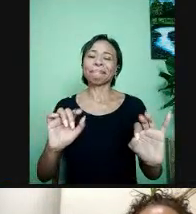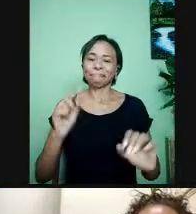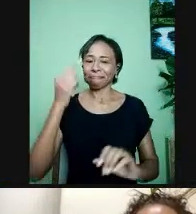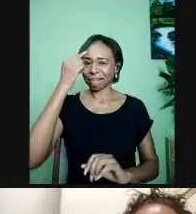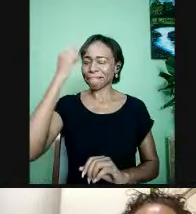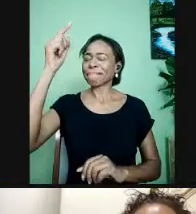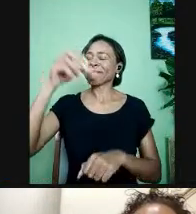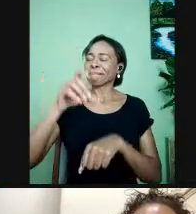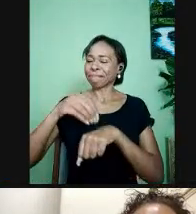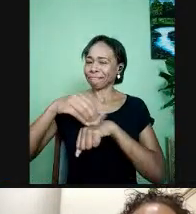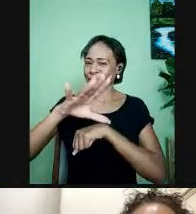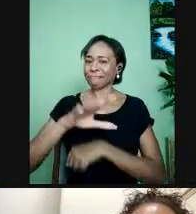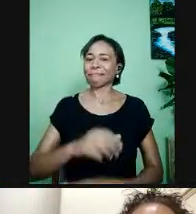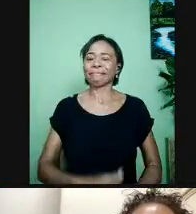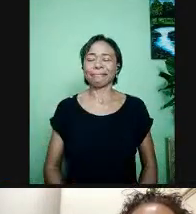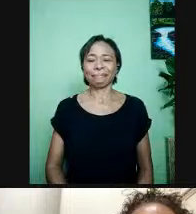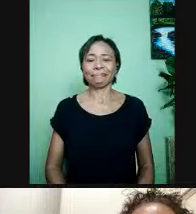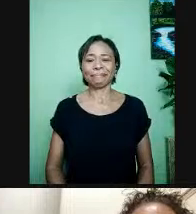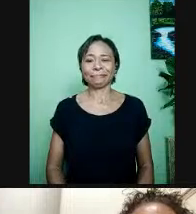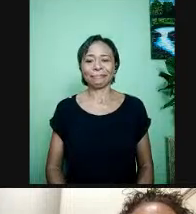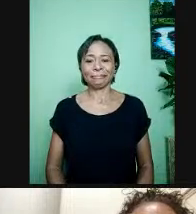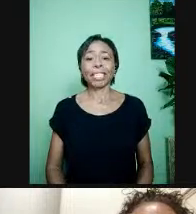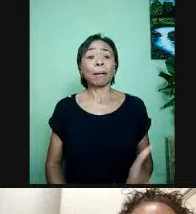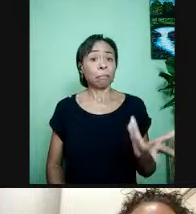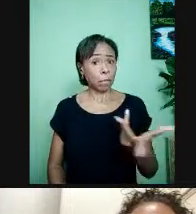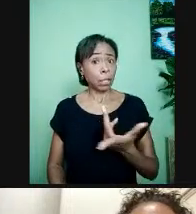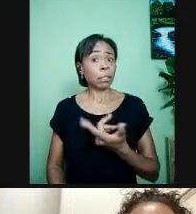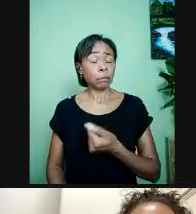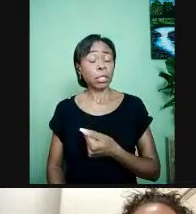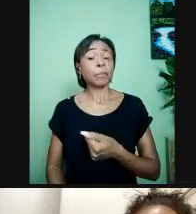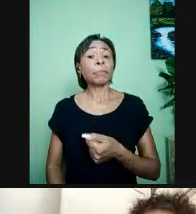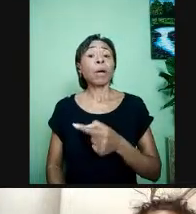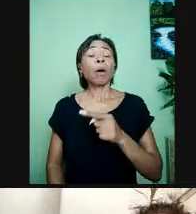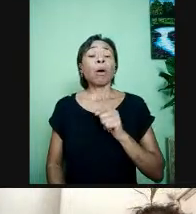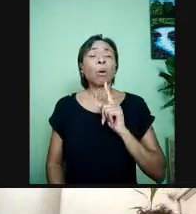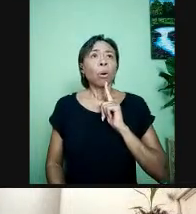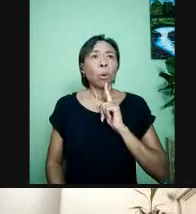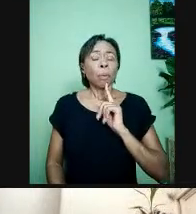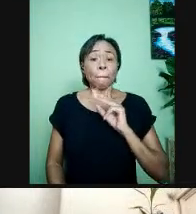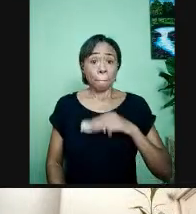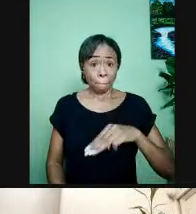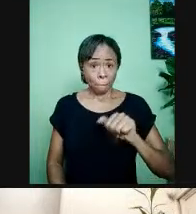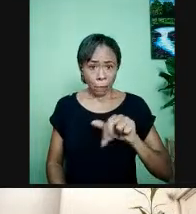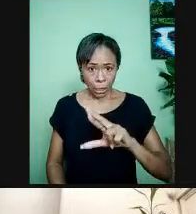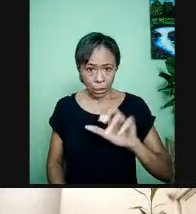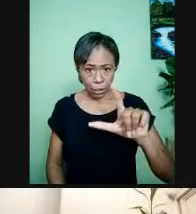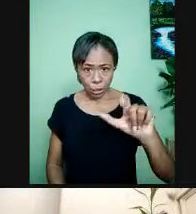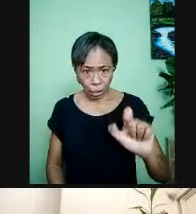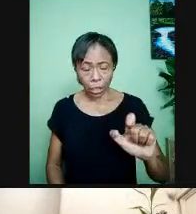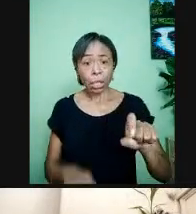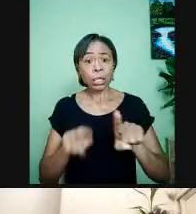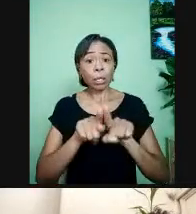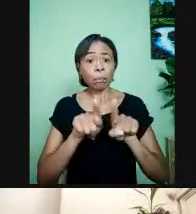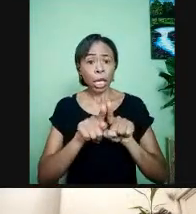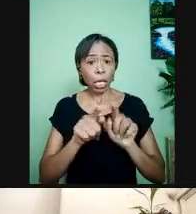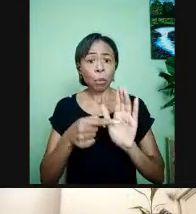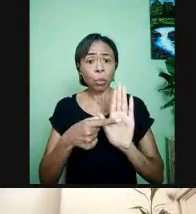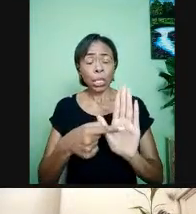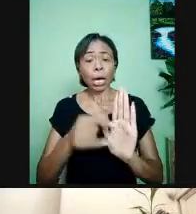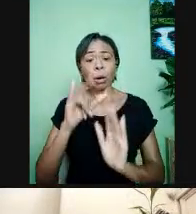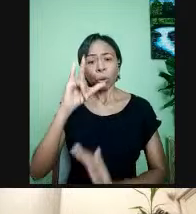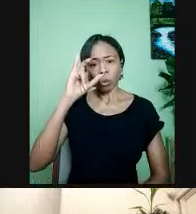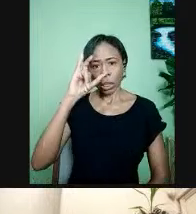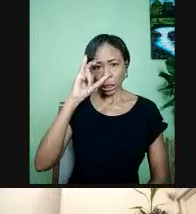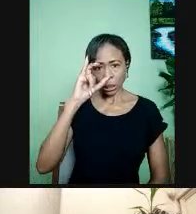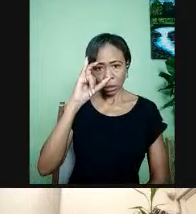dica. Maravilha, maravilha. Marcele, eu gostaria só de deixar aqui também o Instagram, que o nosso